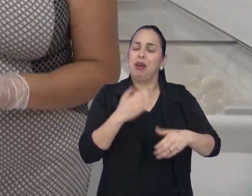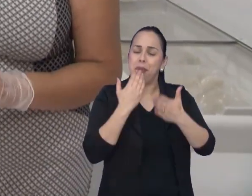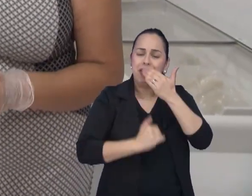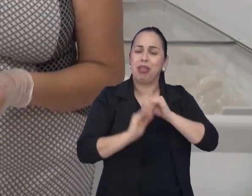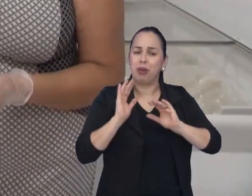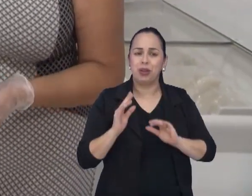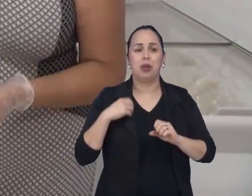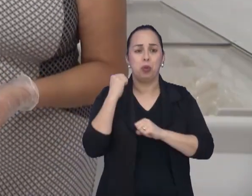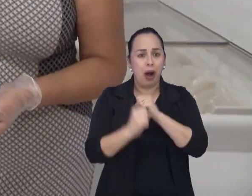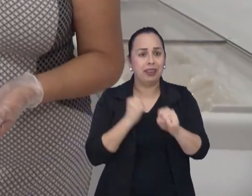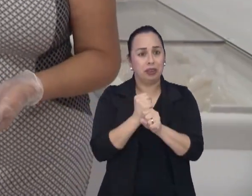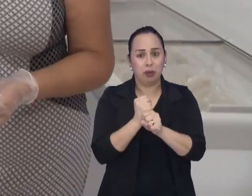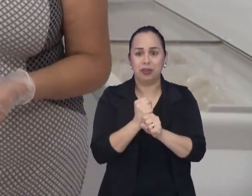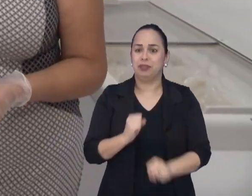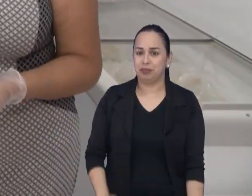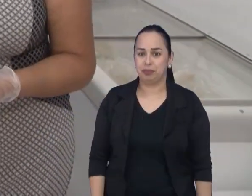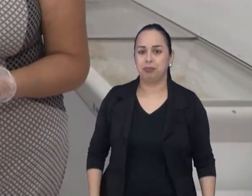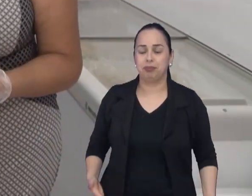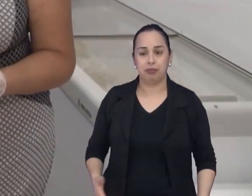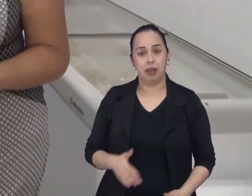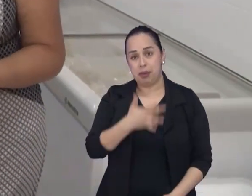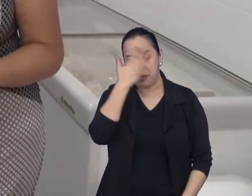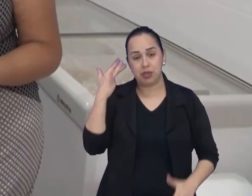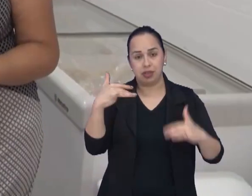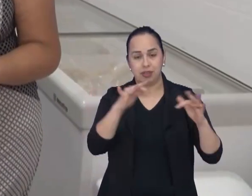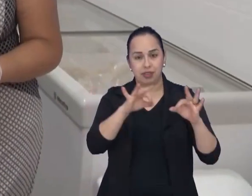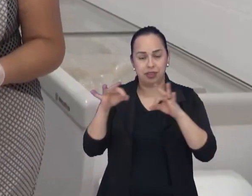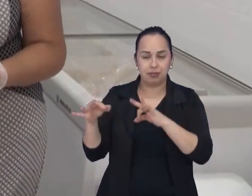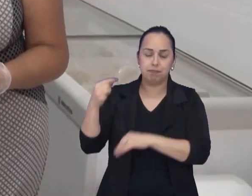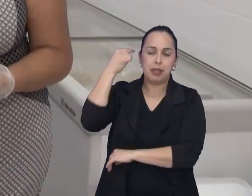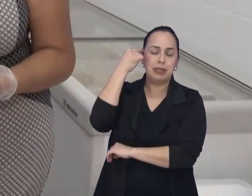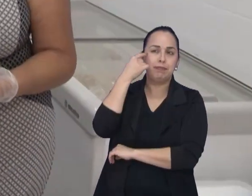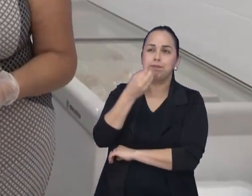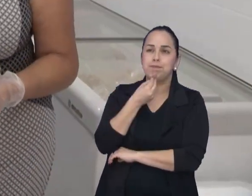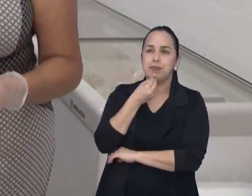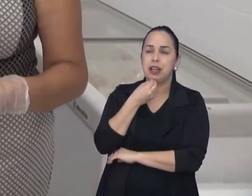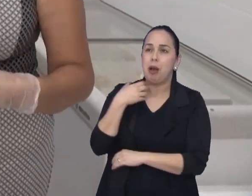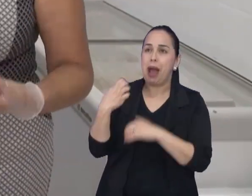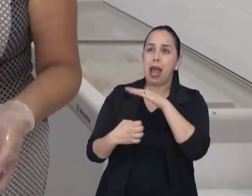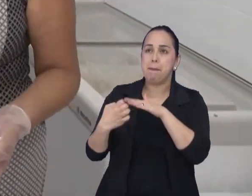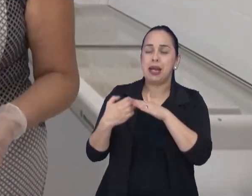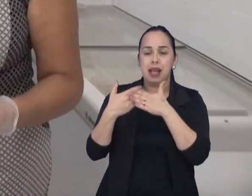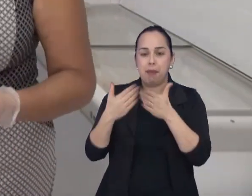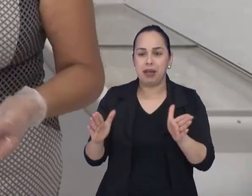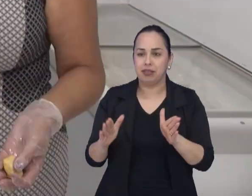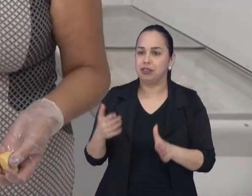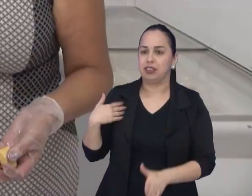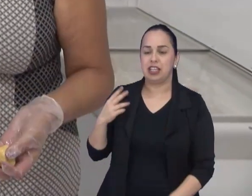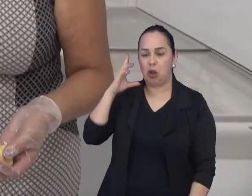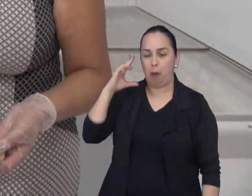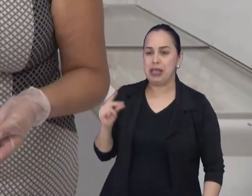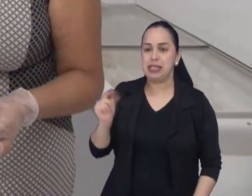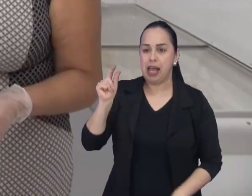bolinho caipira o ano todo. Olha só, para quem está em casa nos acompanhando, pensando assim, como que eu posso começar um negócio? Vocês não começaram assim da noite